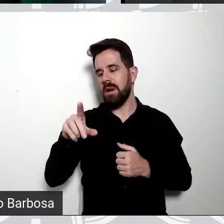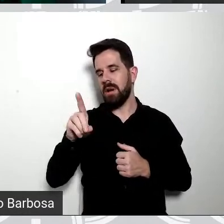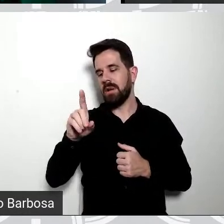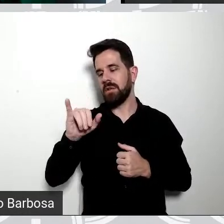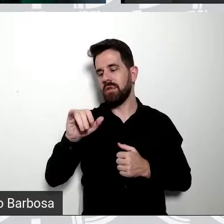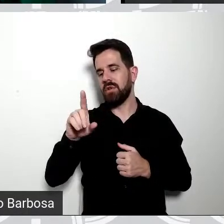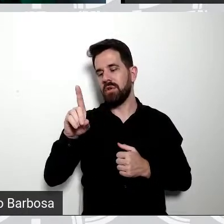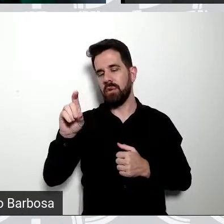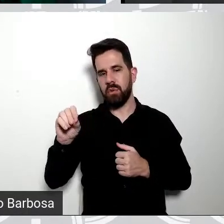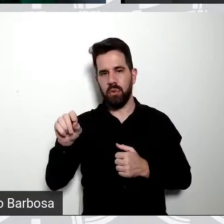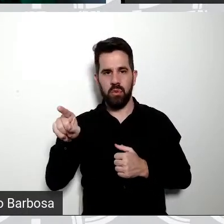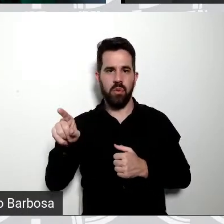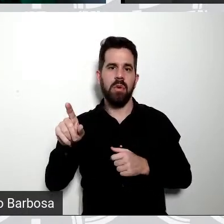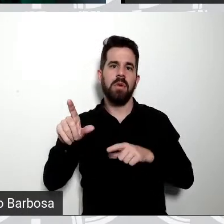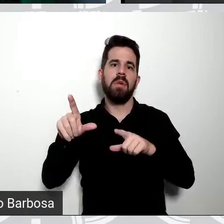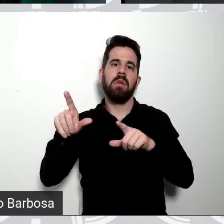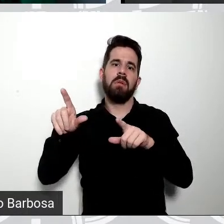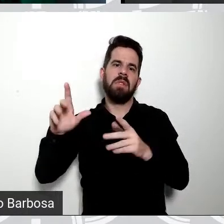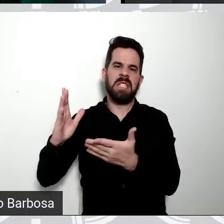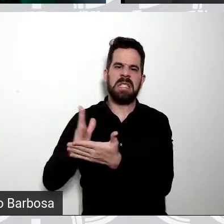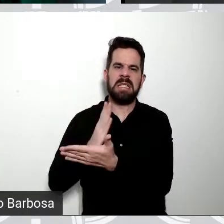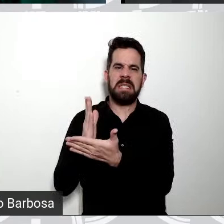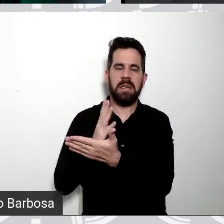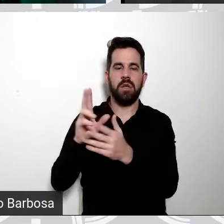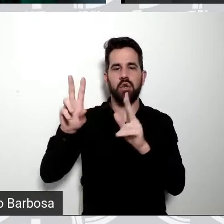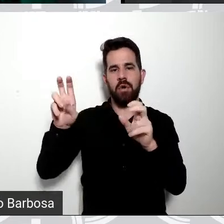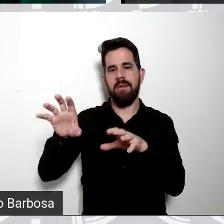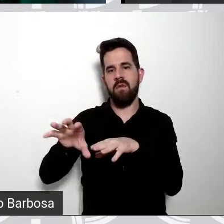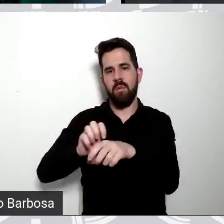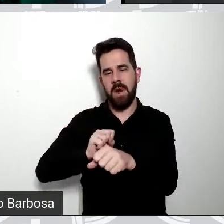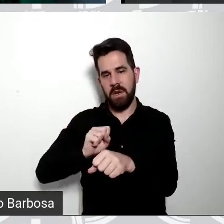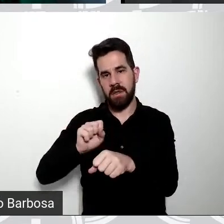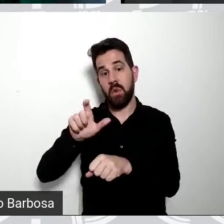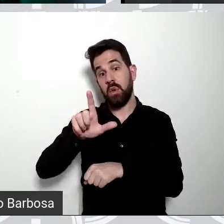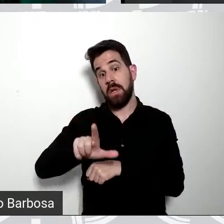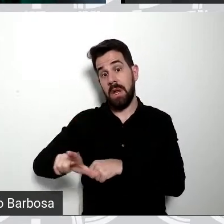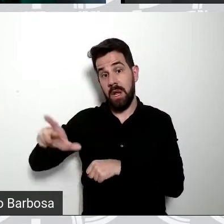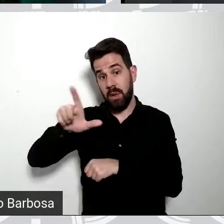Literatura Brasileira, sublinha a escolha dele, o ponto